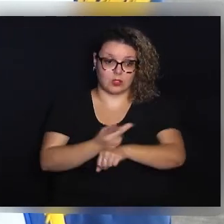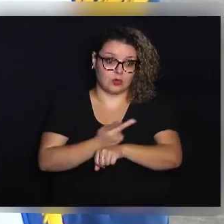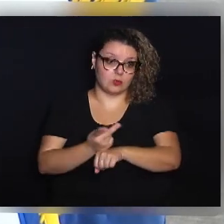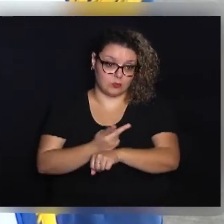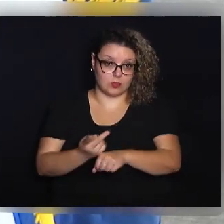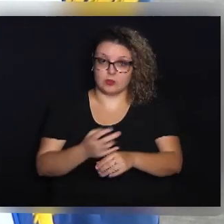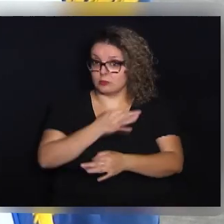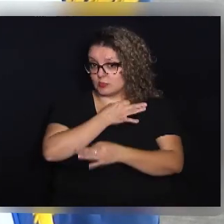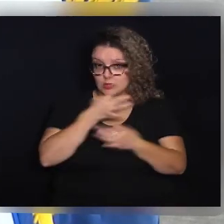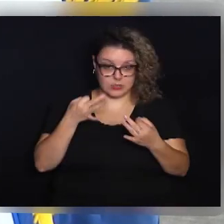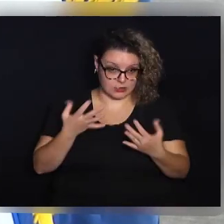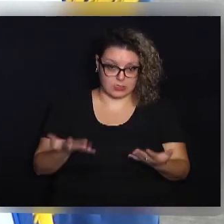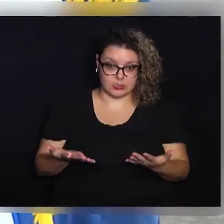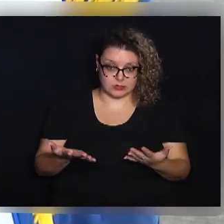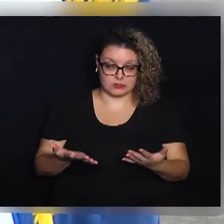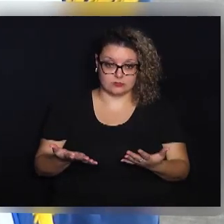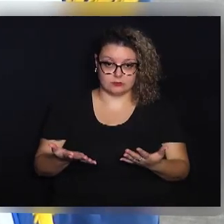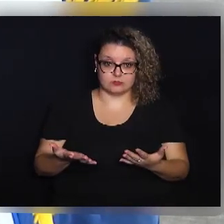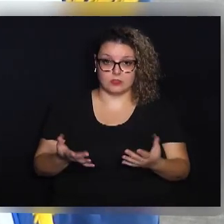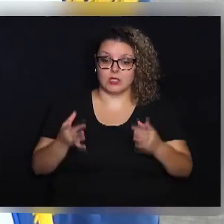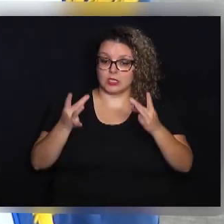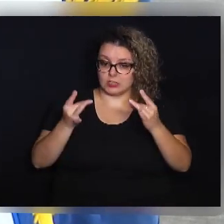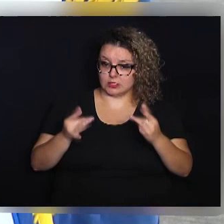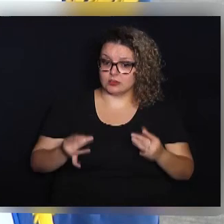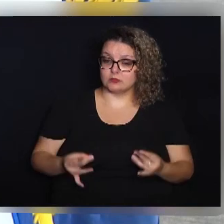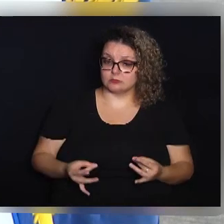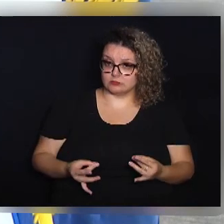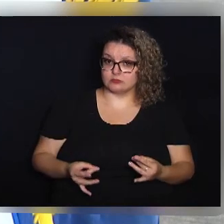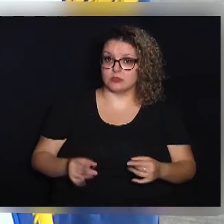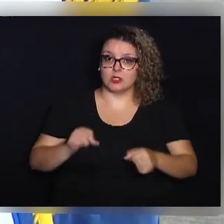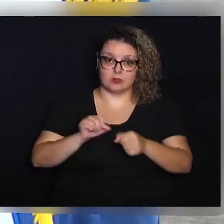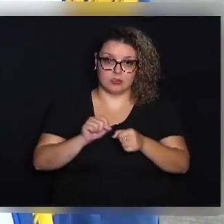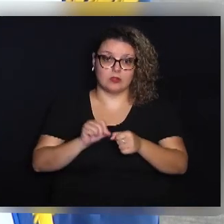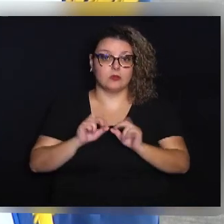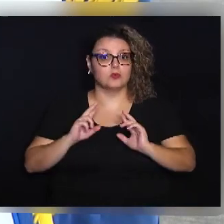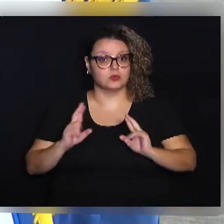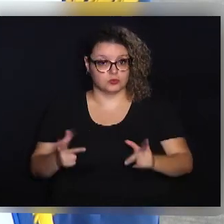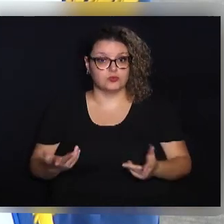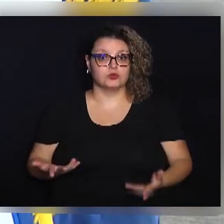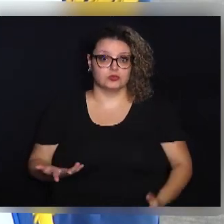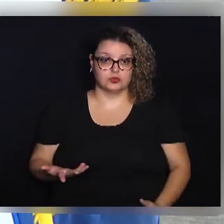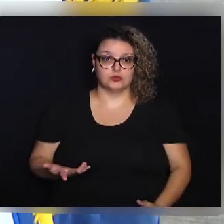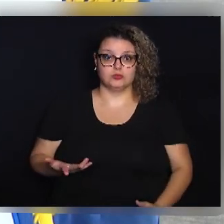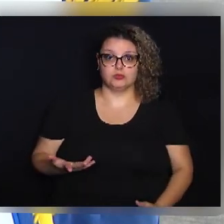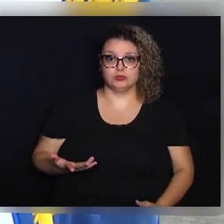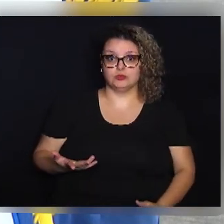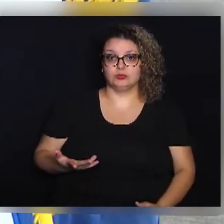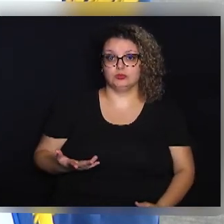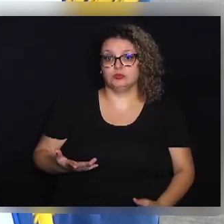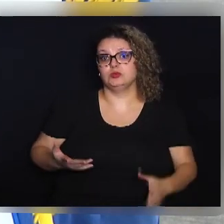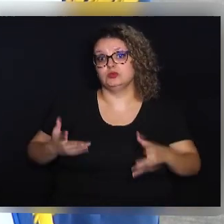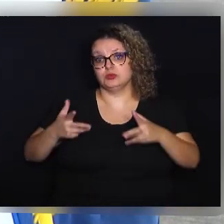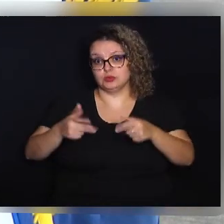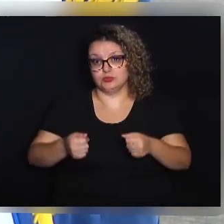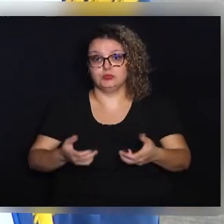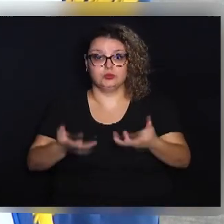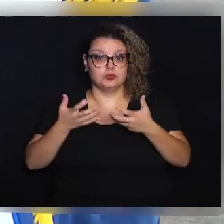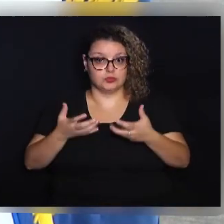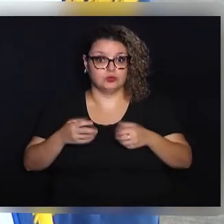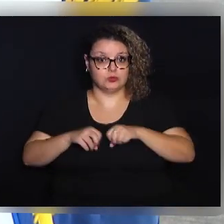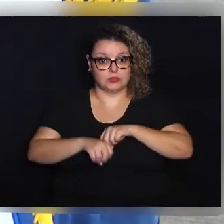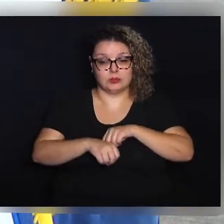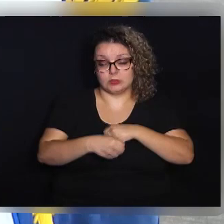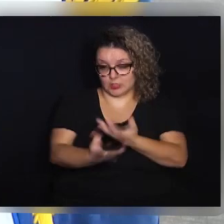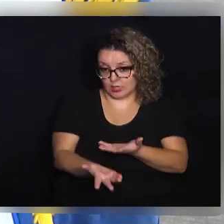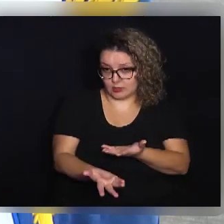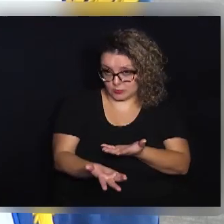ela procura algo por Excelência né e e são detalhes que acaba fazendo um diferencial daquilo que você quer